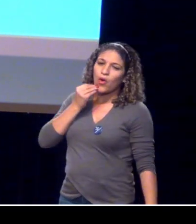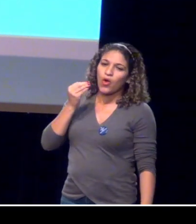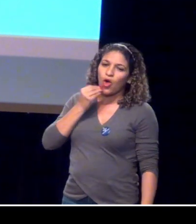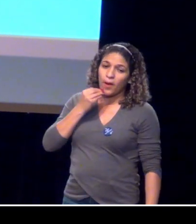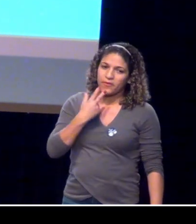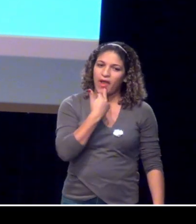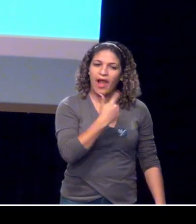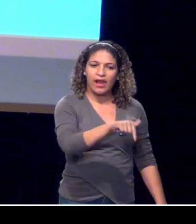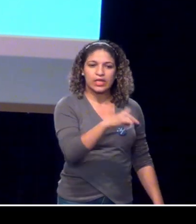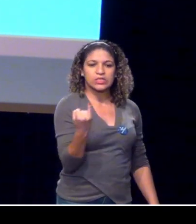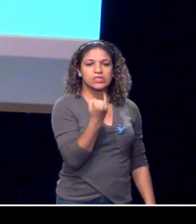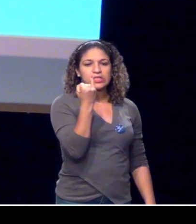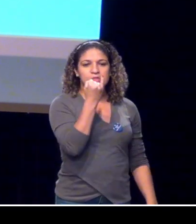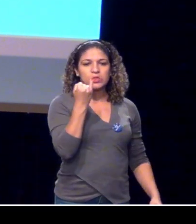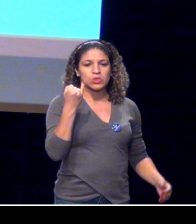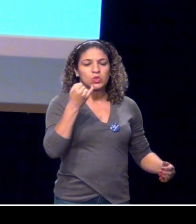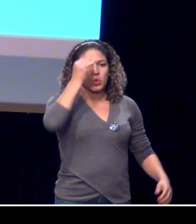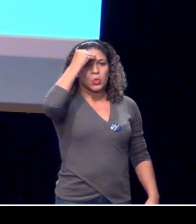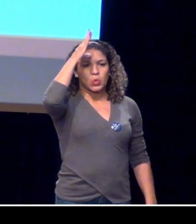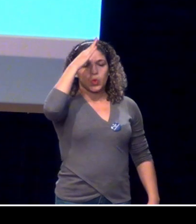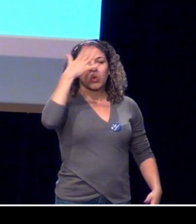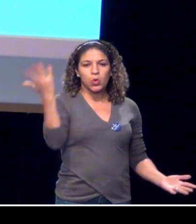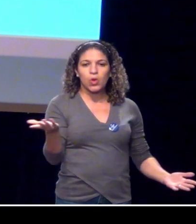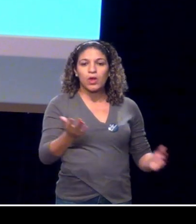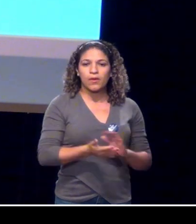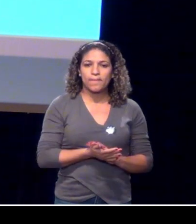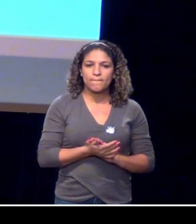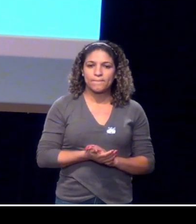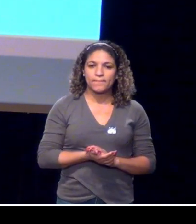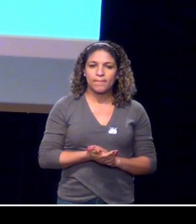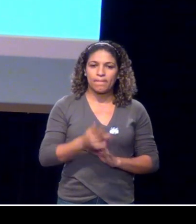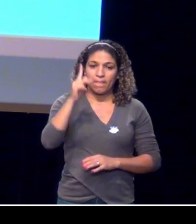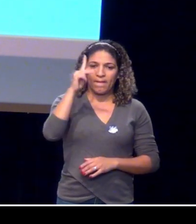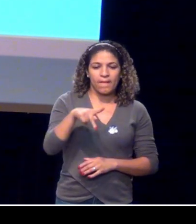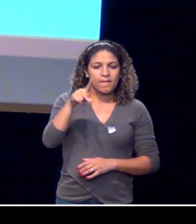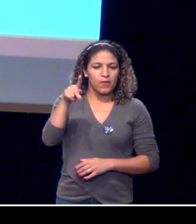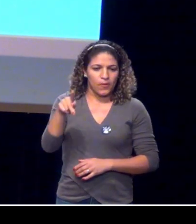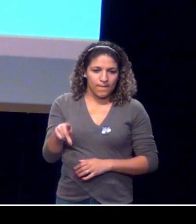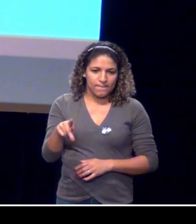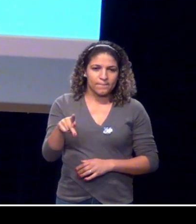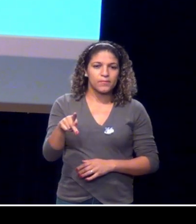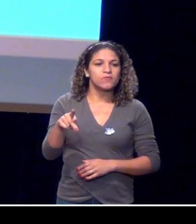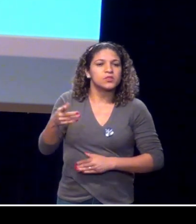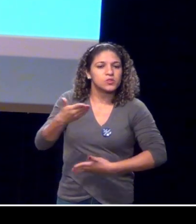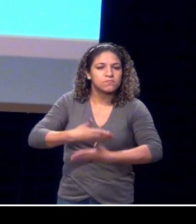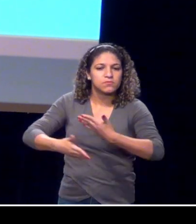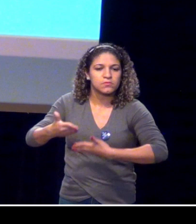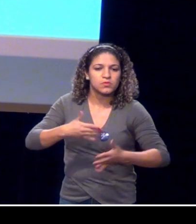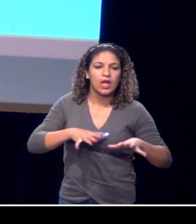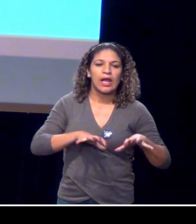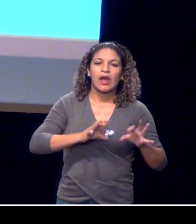que é responsável pela construção do conhecimento, um professor, que é esse excedente de visão dos